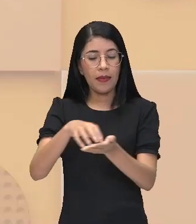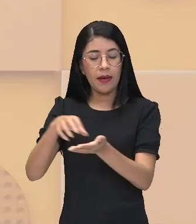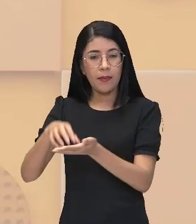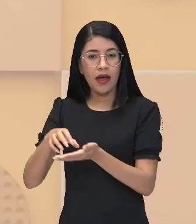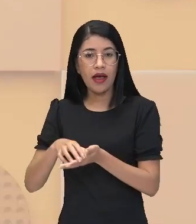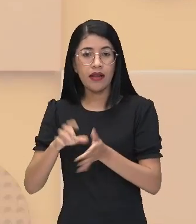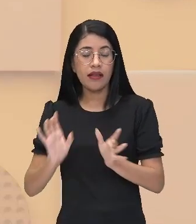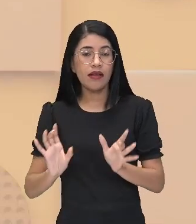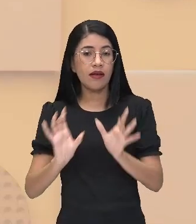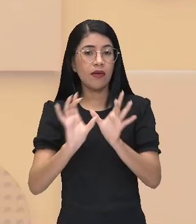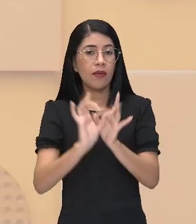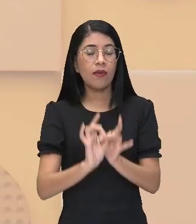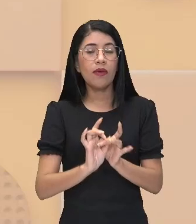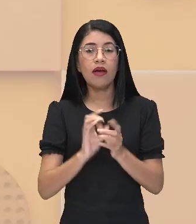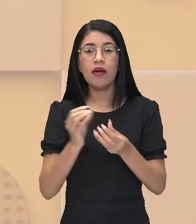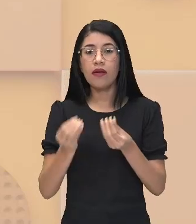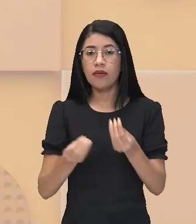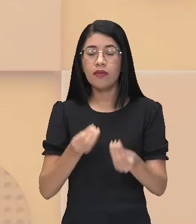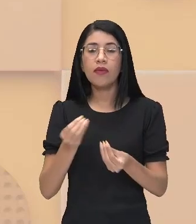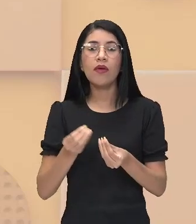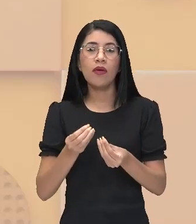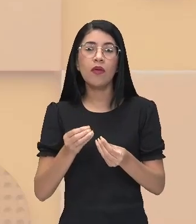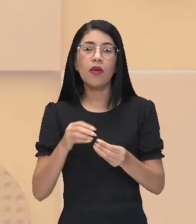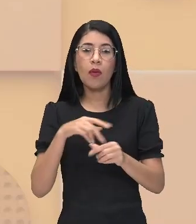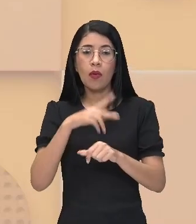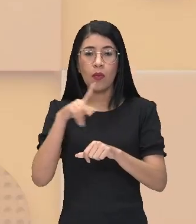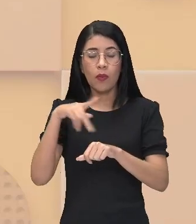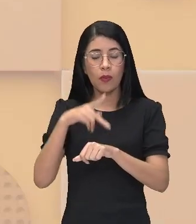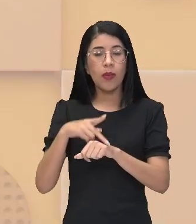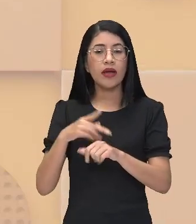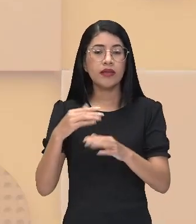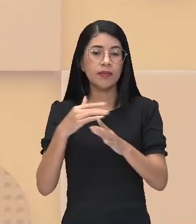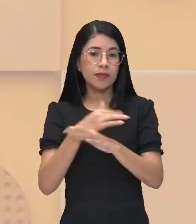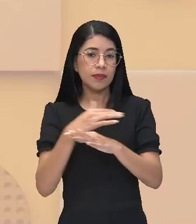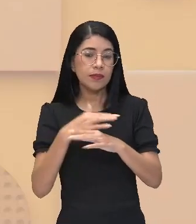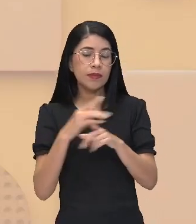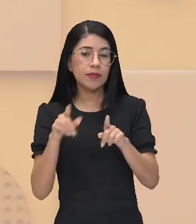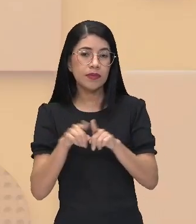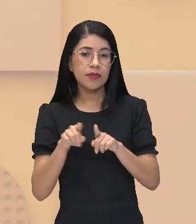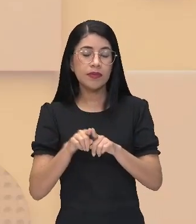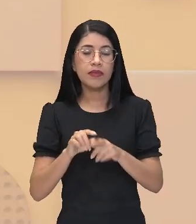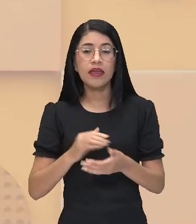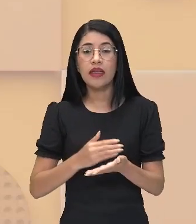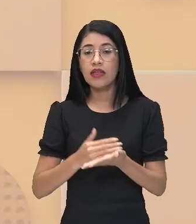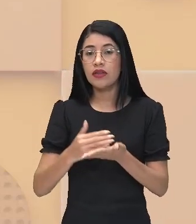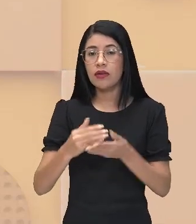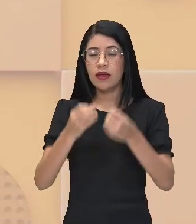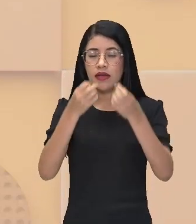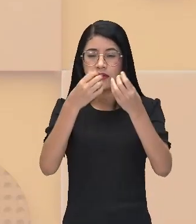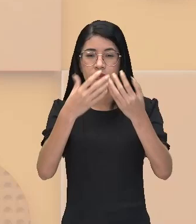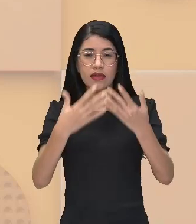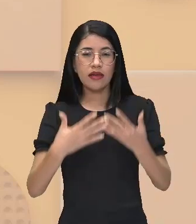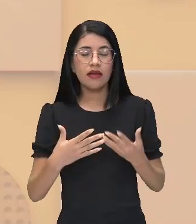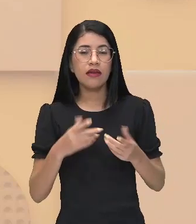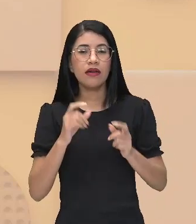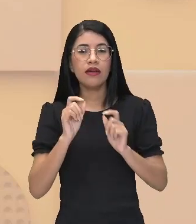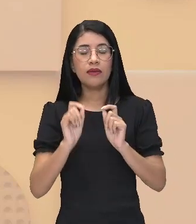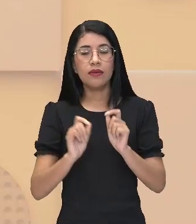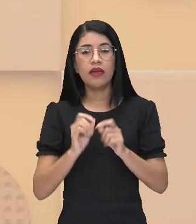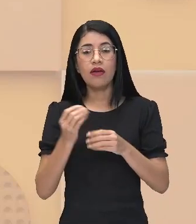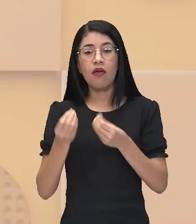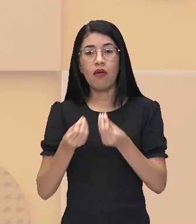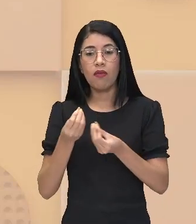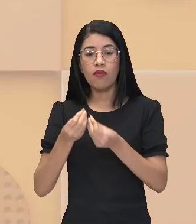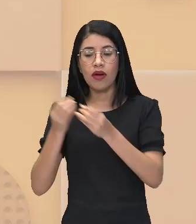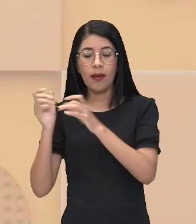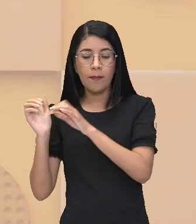conexão muito forte com as suas metrópoles. E aí a gente inicia falando sobre essas expedições